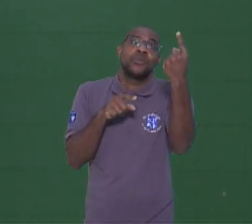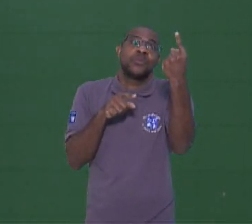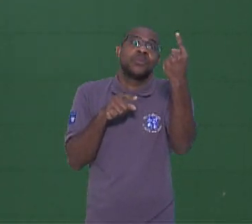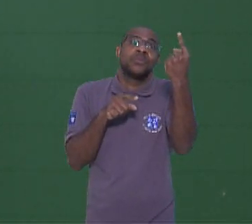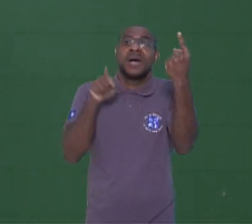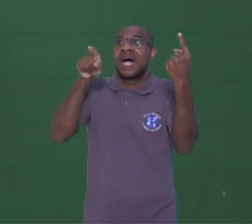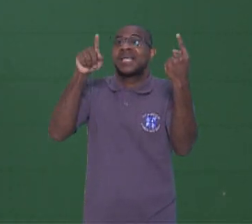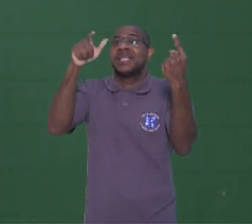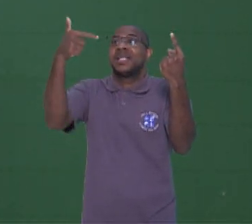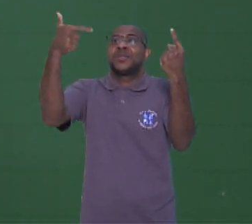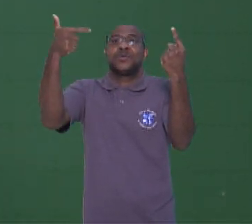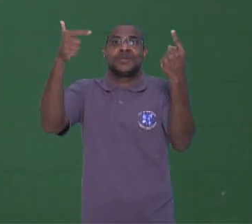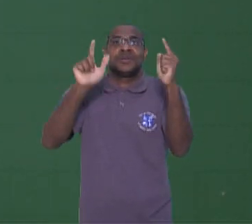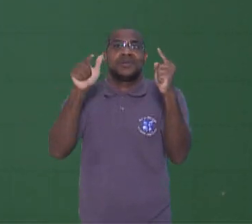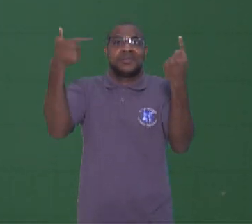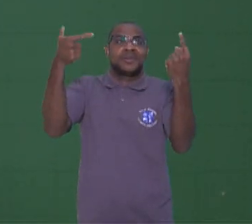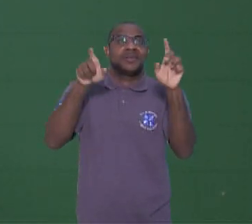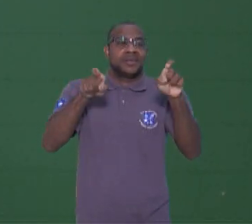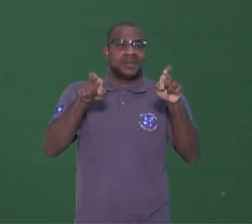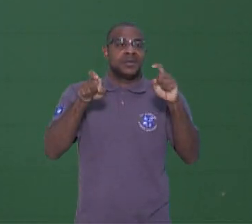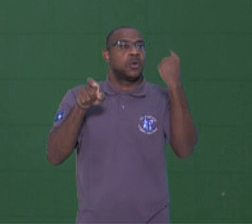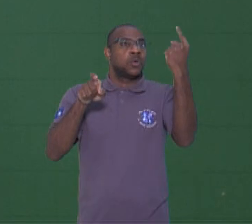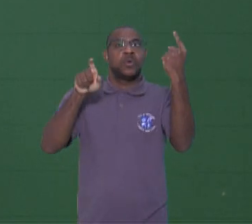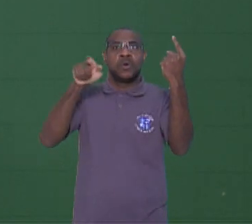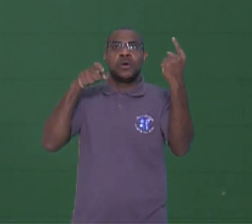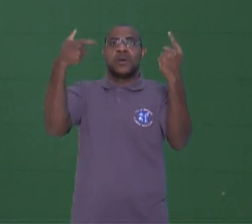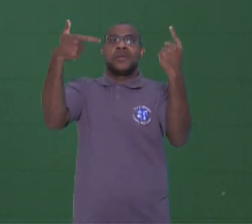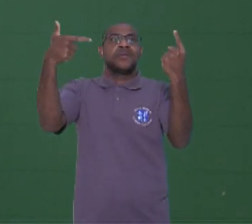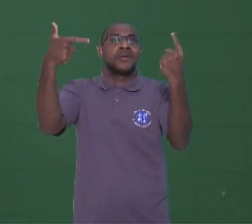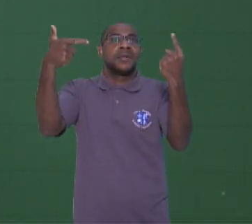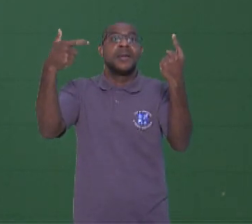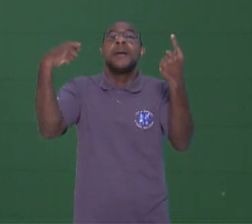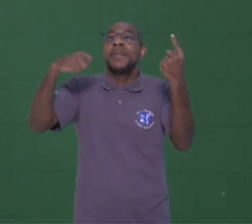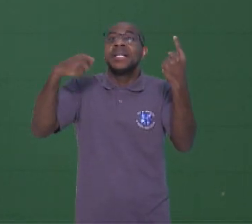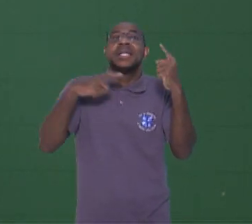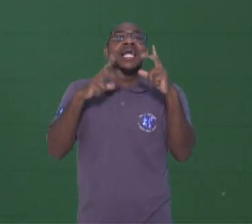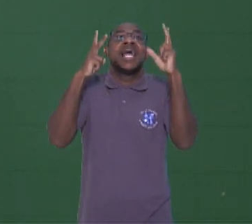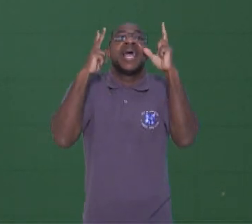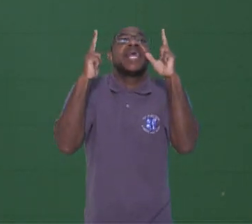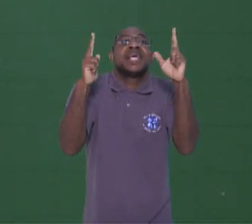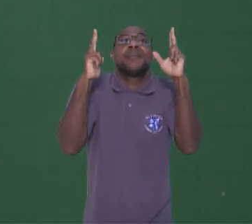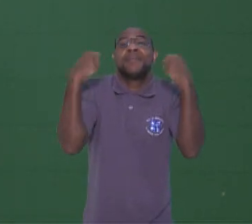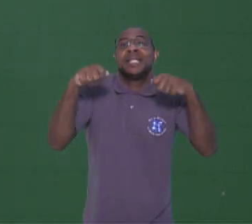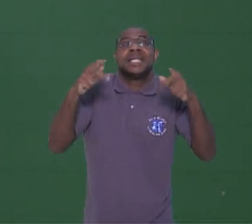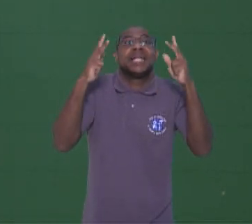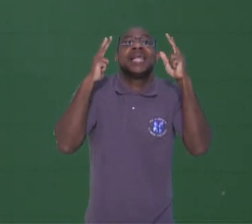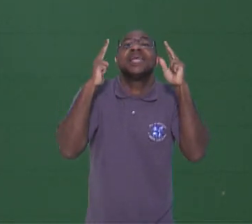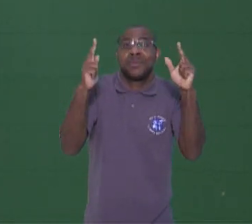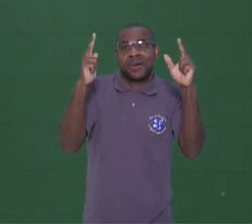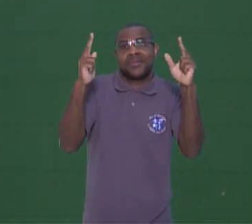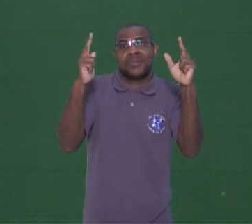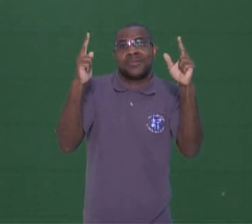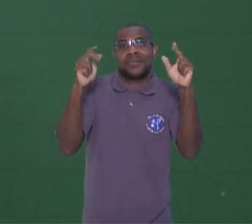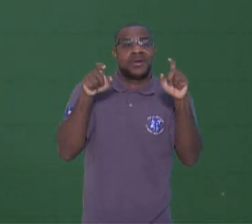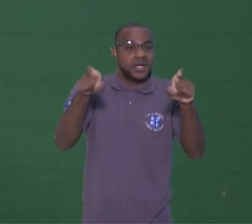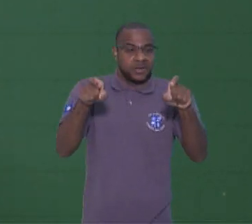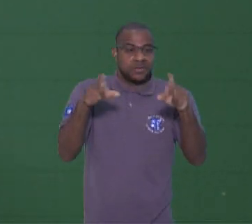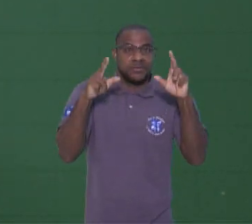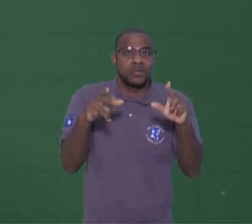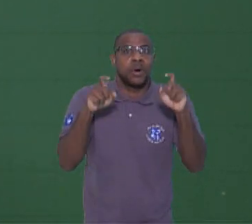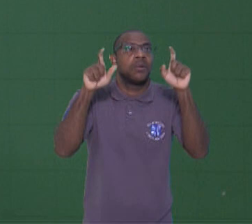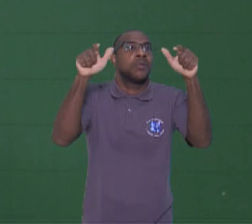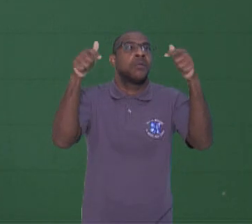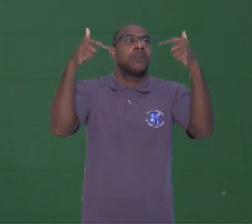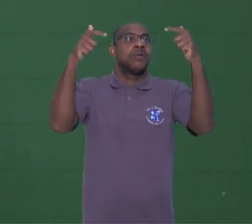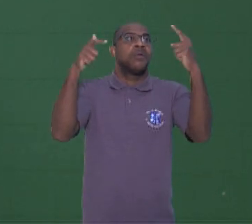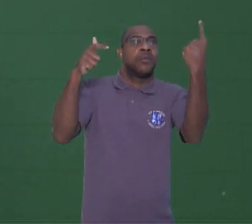expoente é 2. Eu só posso somar quando eles têm a mesma variável e o mesmo grau. Certo?